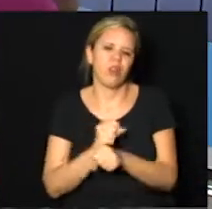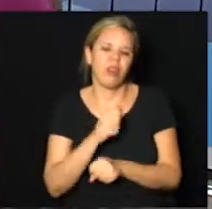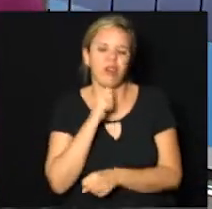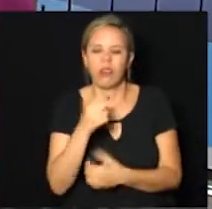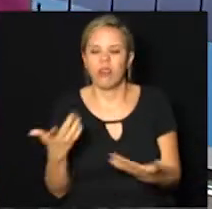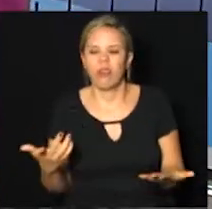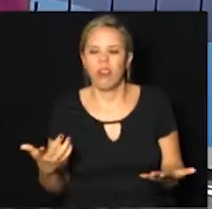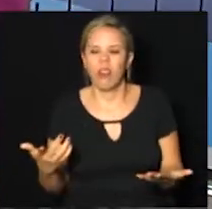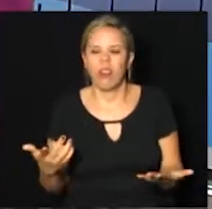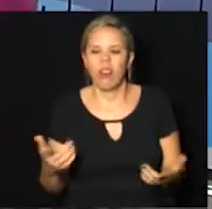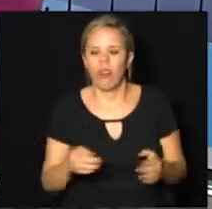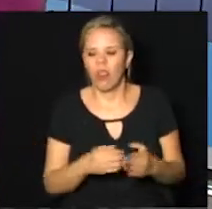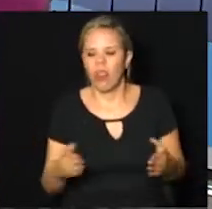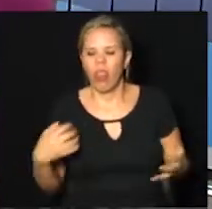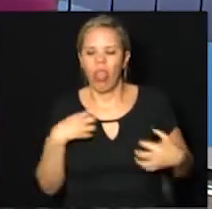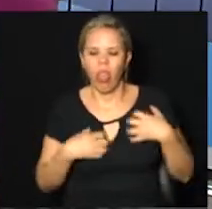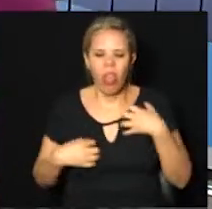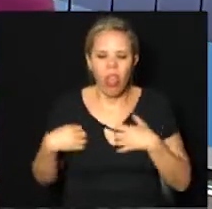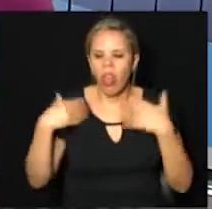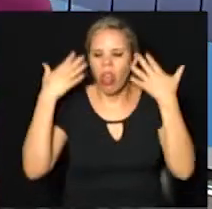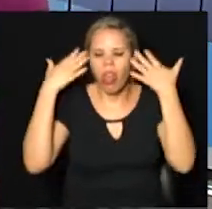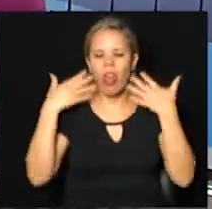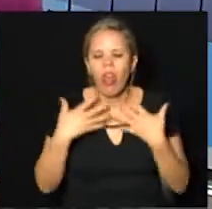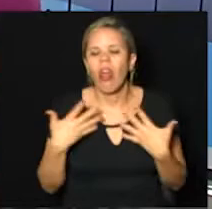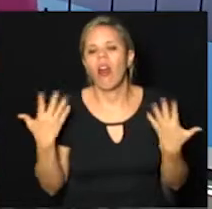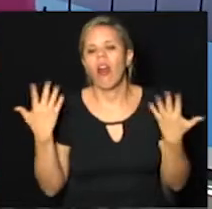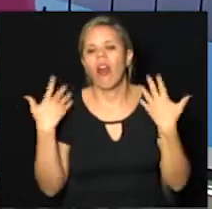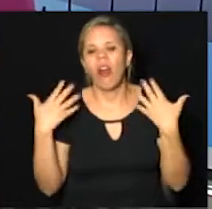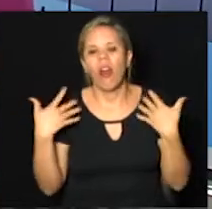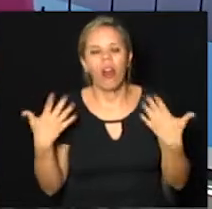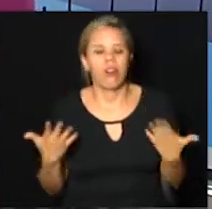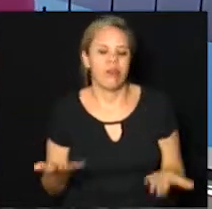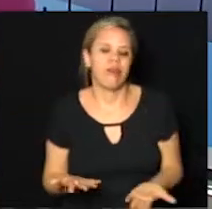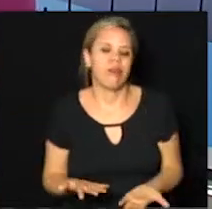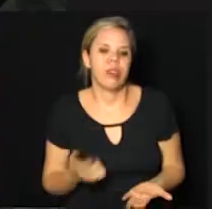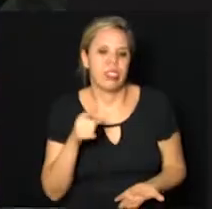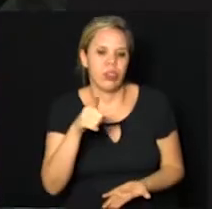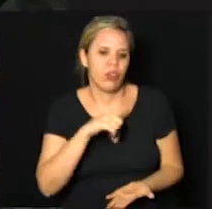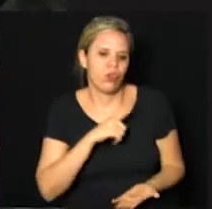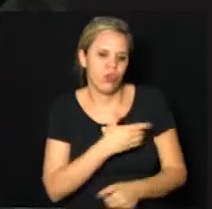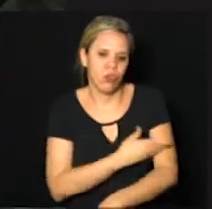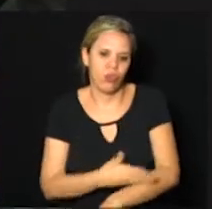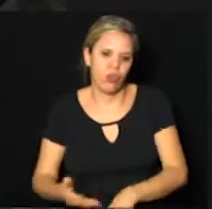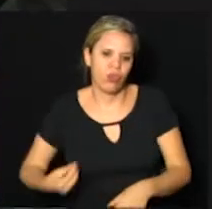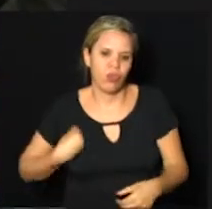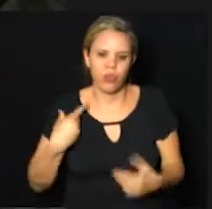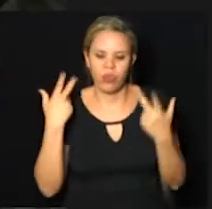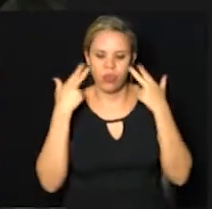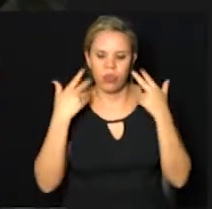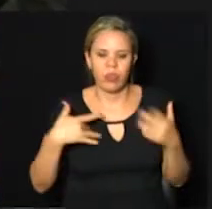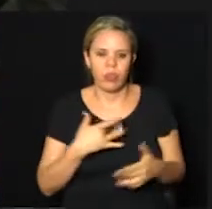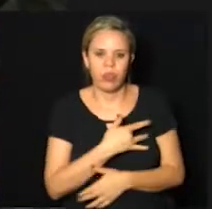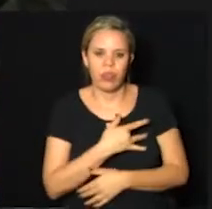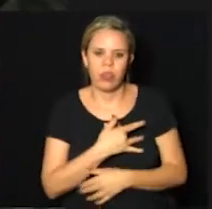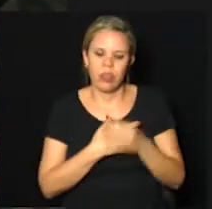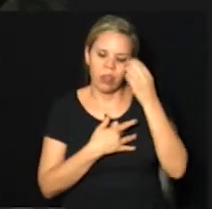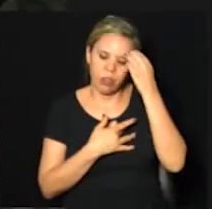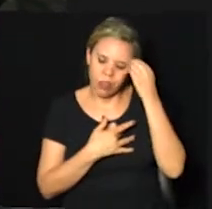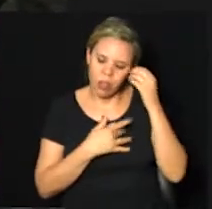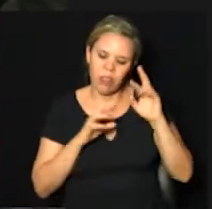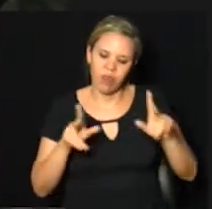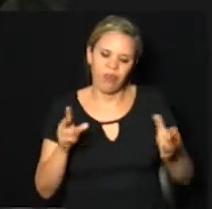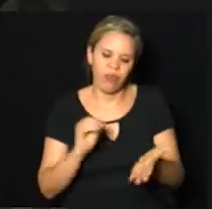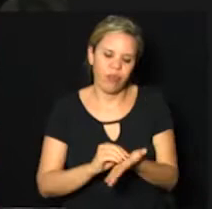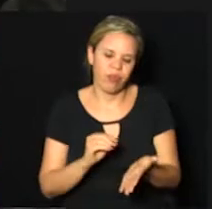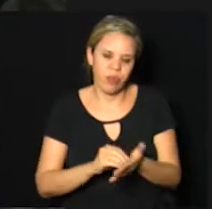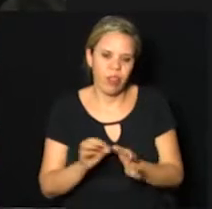a menopausa, né? Então, se você já tem um hábito de vida mais saudável, faz muita diferença. Então, o preparo é